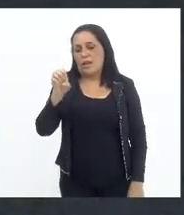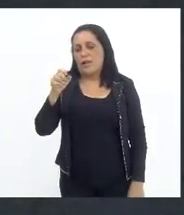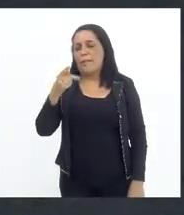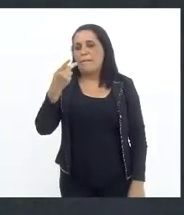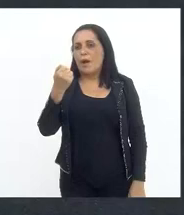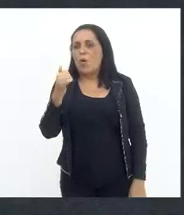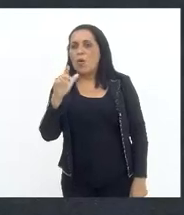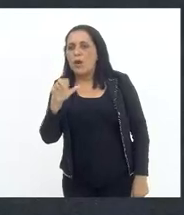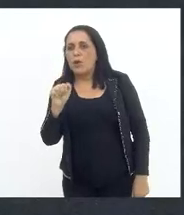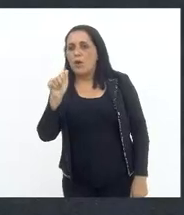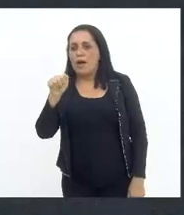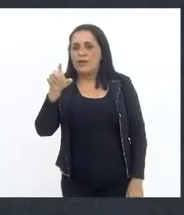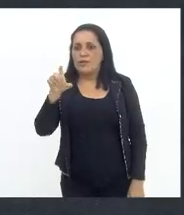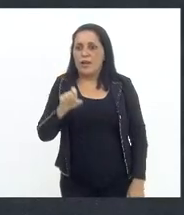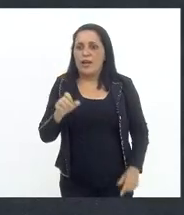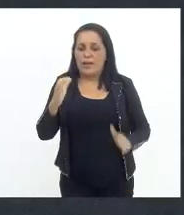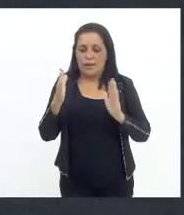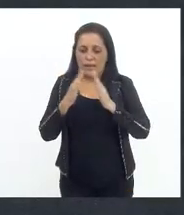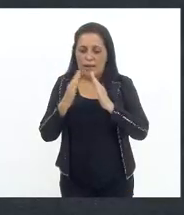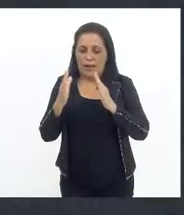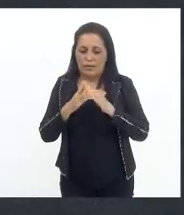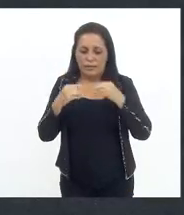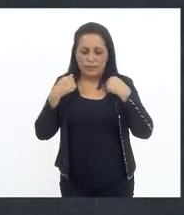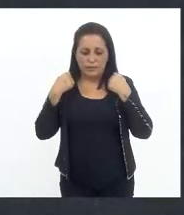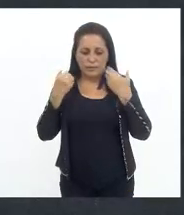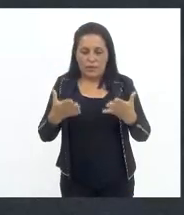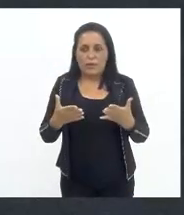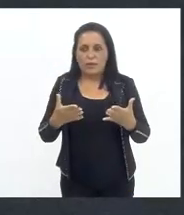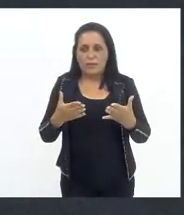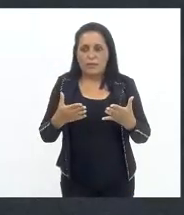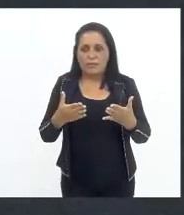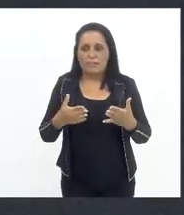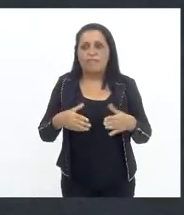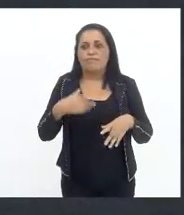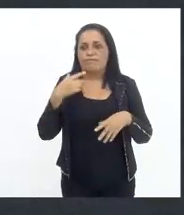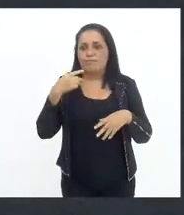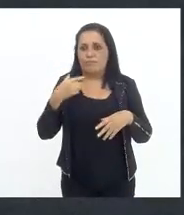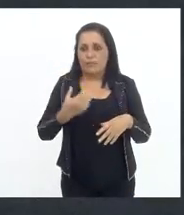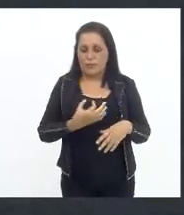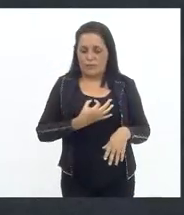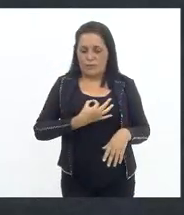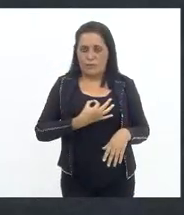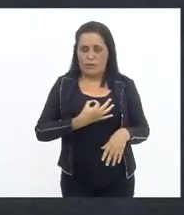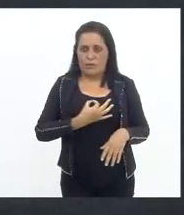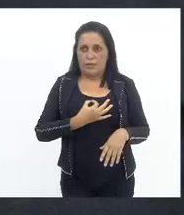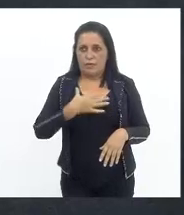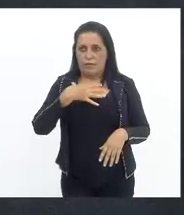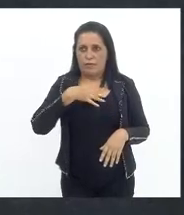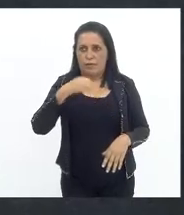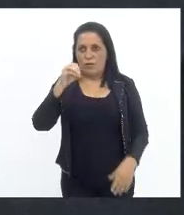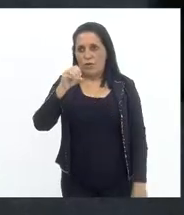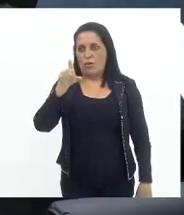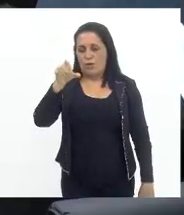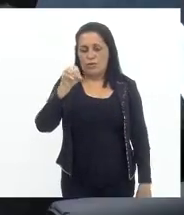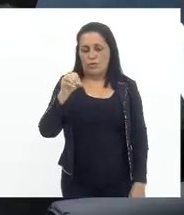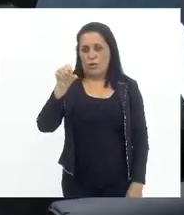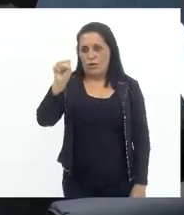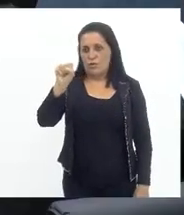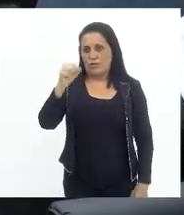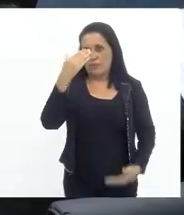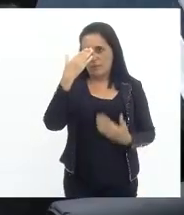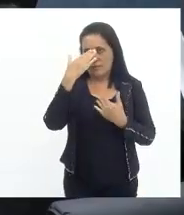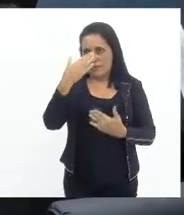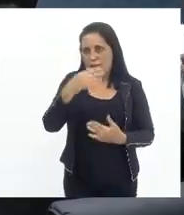que entrega agora a maior comenda do Estado do Rio de Janeiro para esse filho de Oxóssi. Obrigada, senhor presidente.